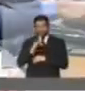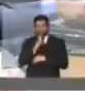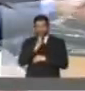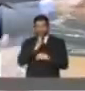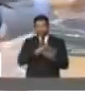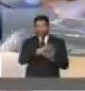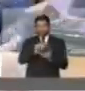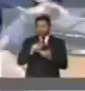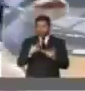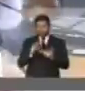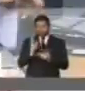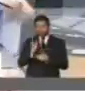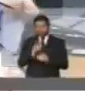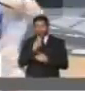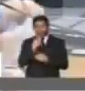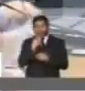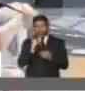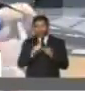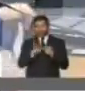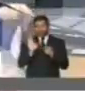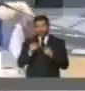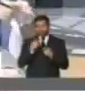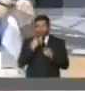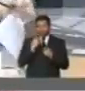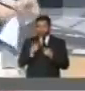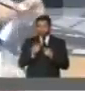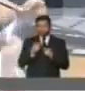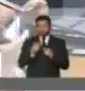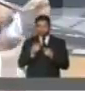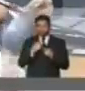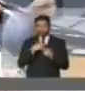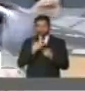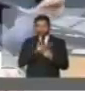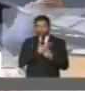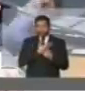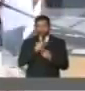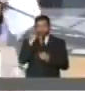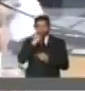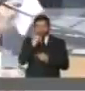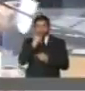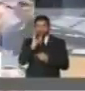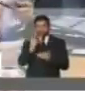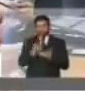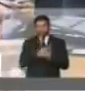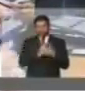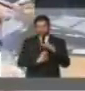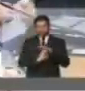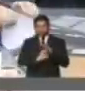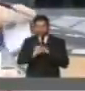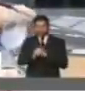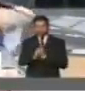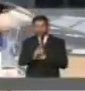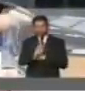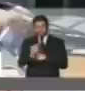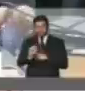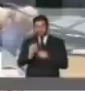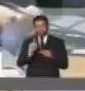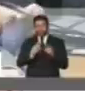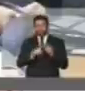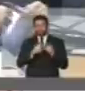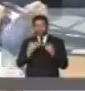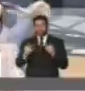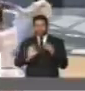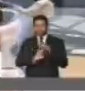internacionalmente. Aqui já foram citados, como disse nobres colegas, o caso de empresas como a JBS, o caso